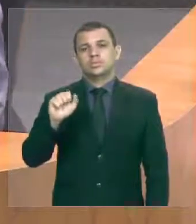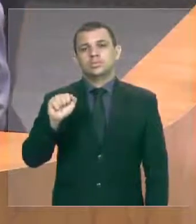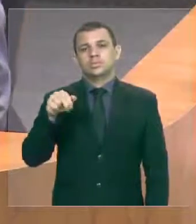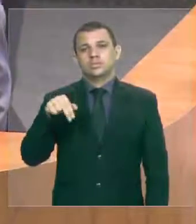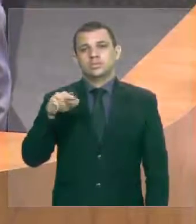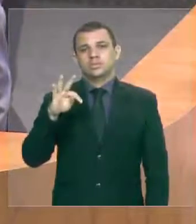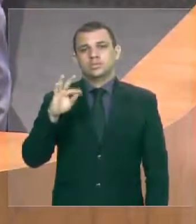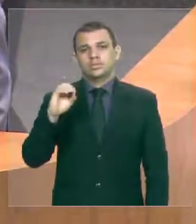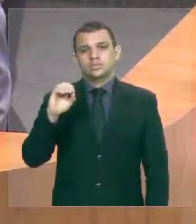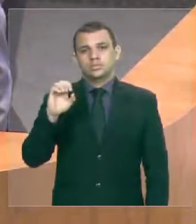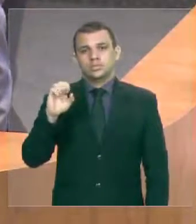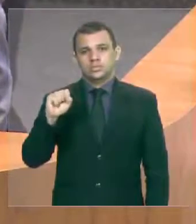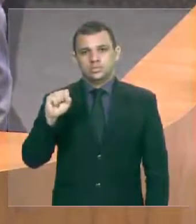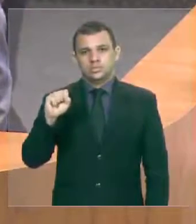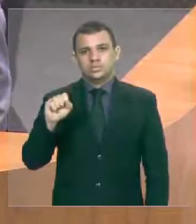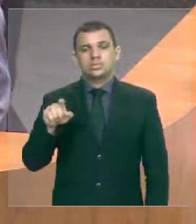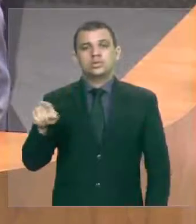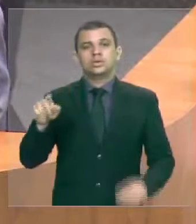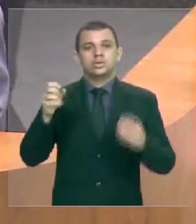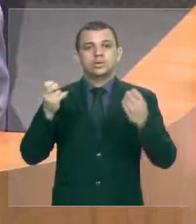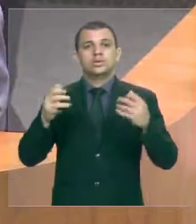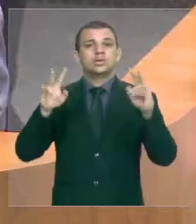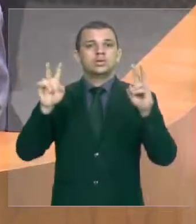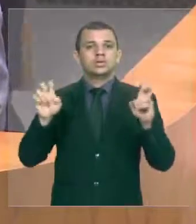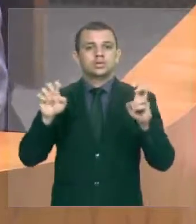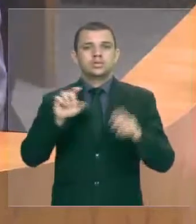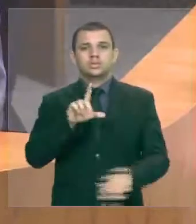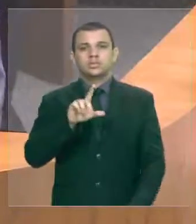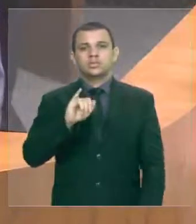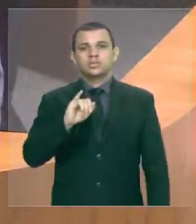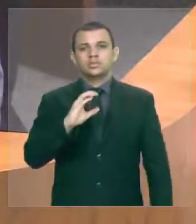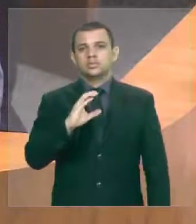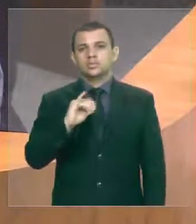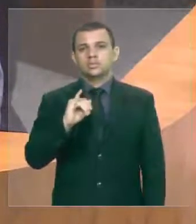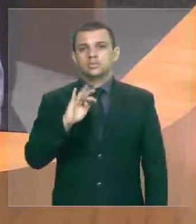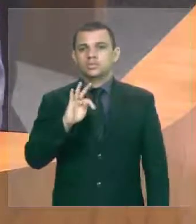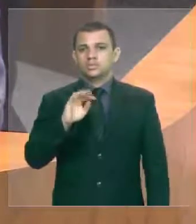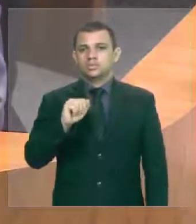licitação do transporte público de São Luís.